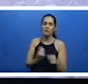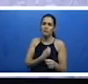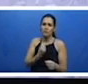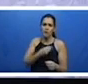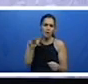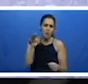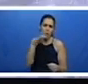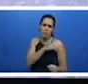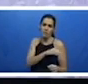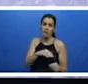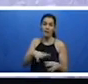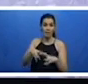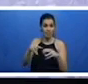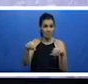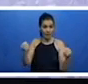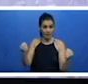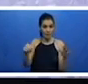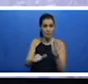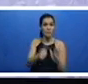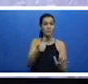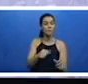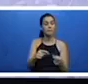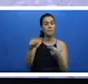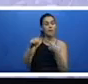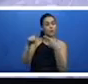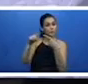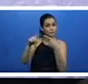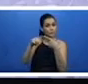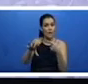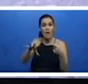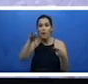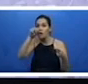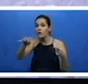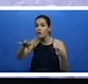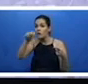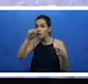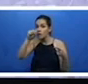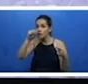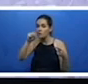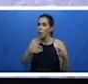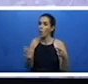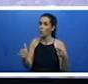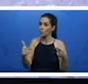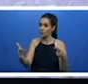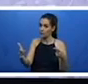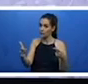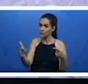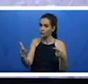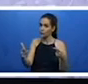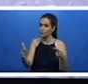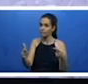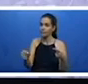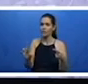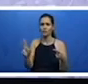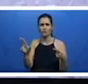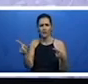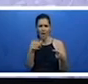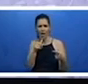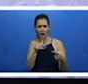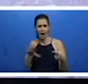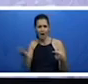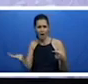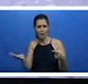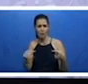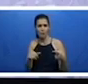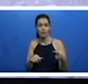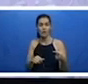terrestre. Primeiramente, a respiração, levando em conta que animal aquático, peixe, respira por brânquia, animal terrestre respira